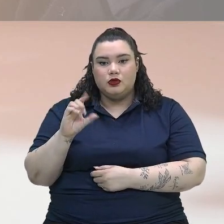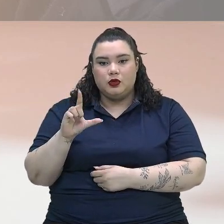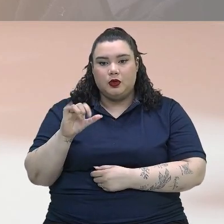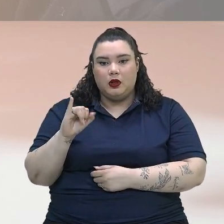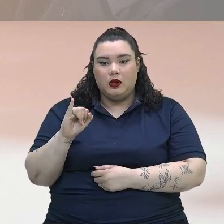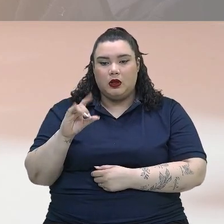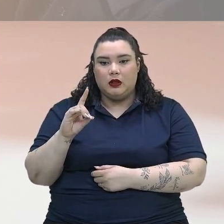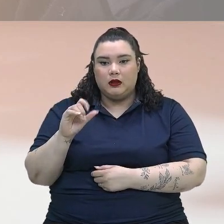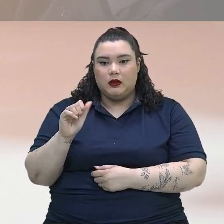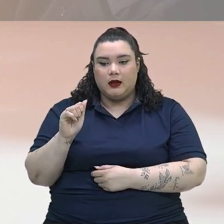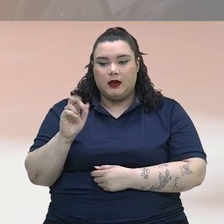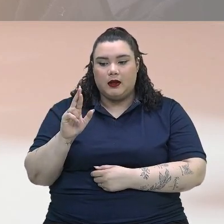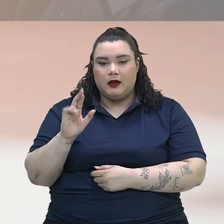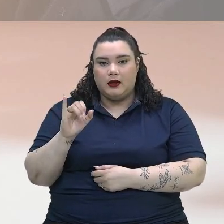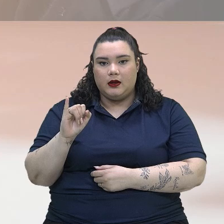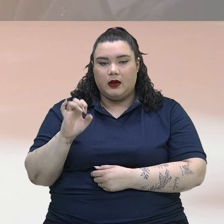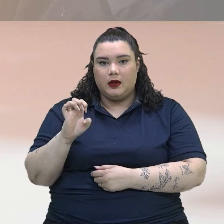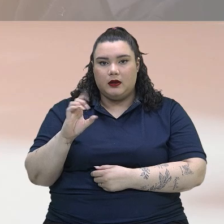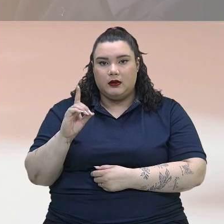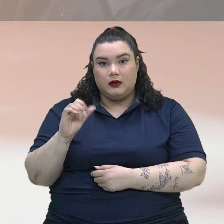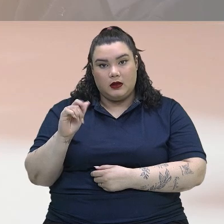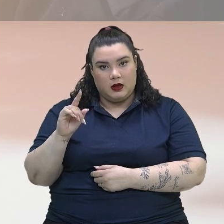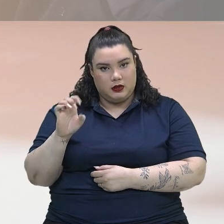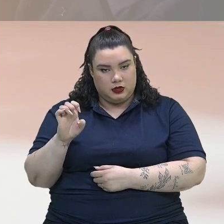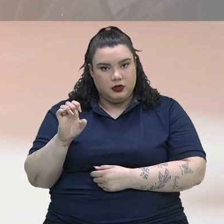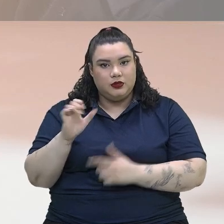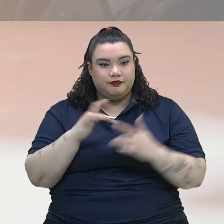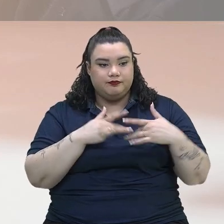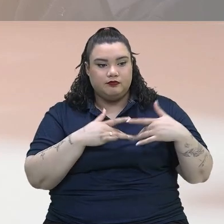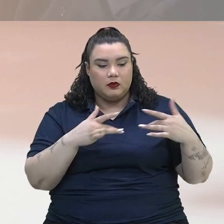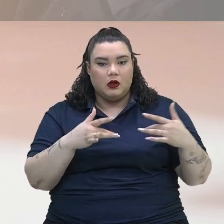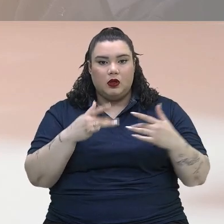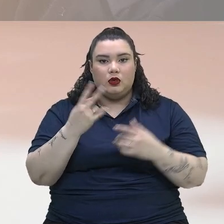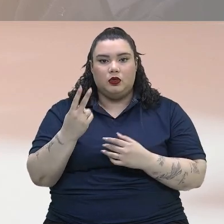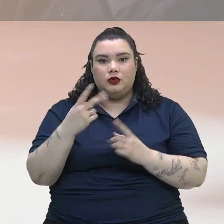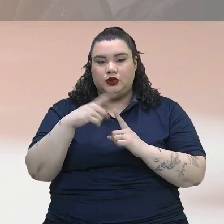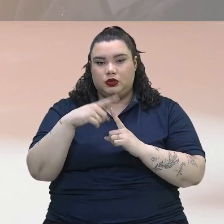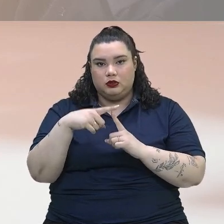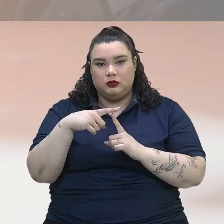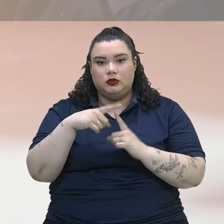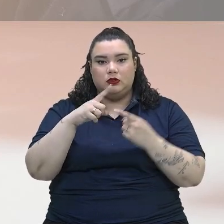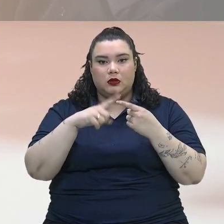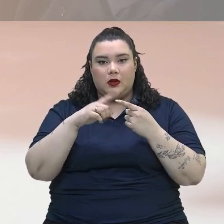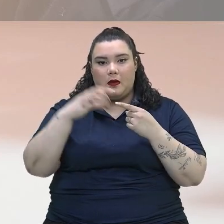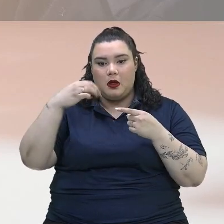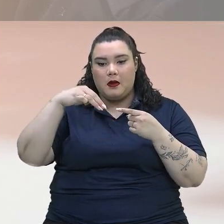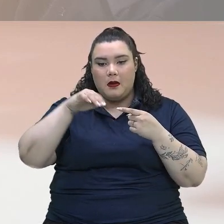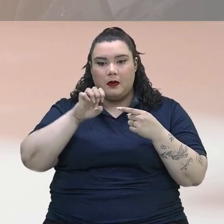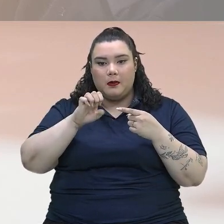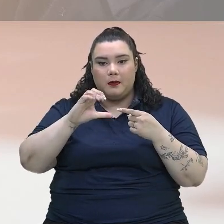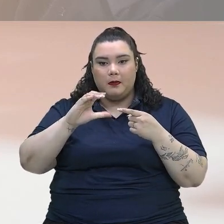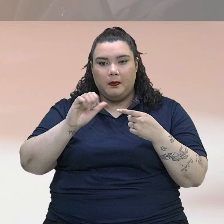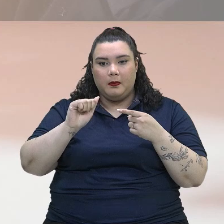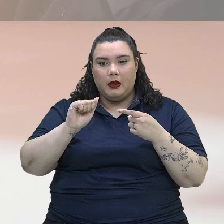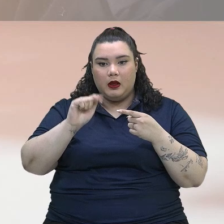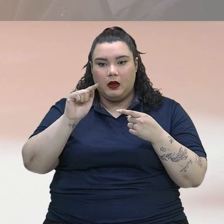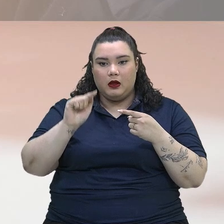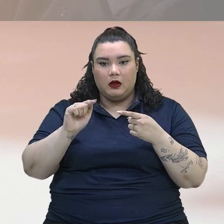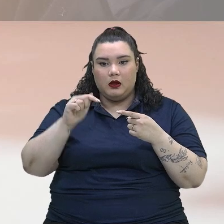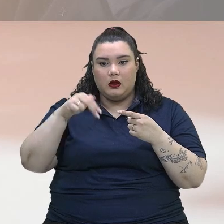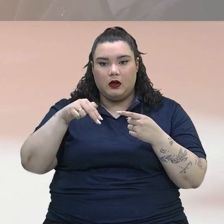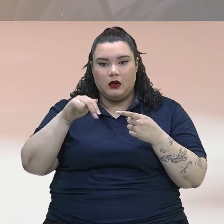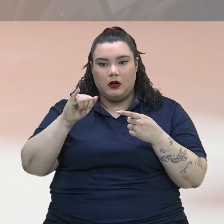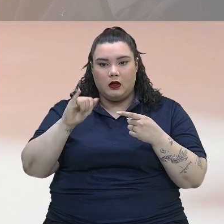mecânica e solidariedade orgânica, que ele vai então trabalhar como que dentro de cada uma dessas tipos